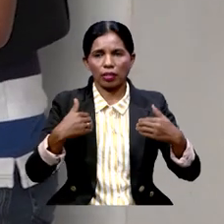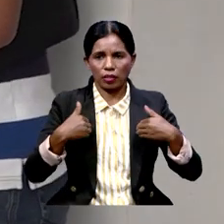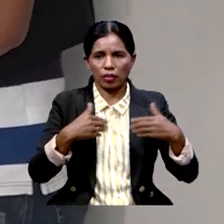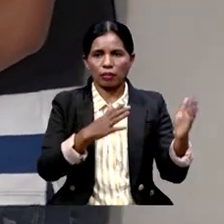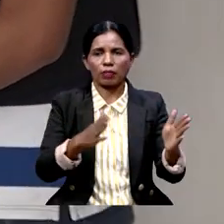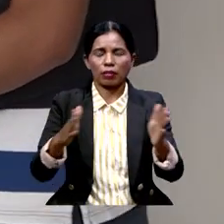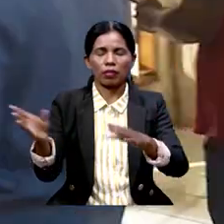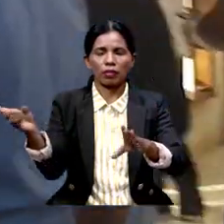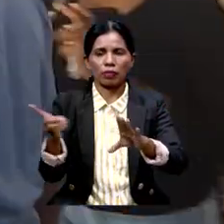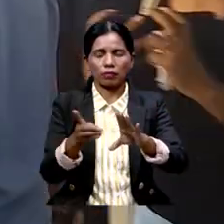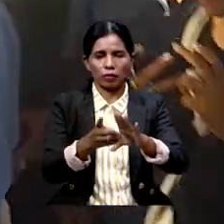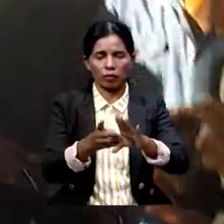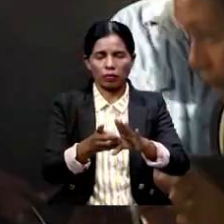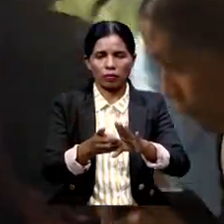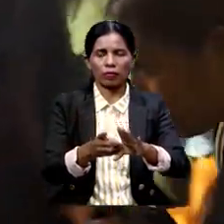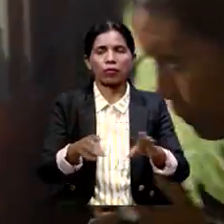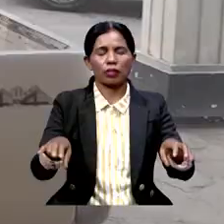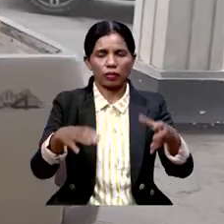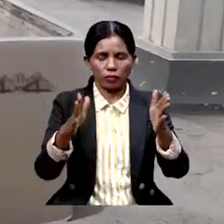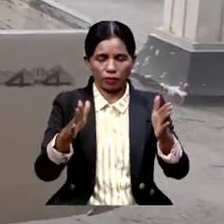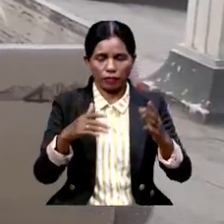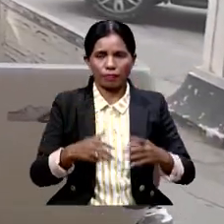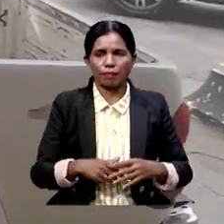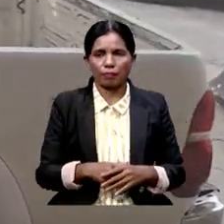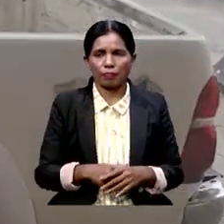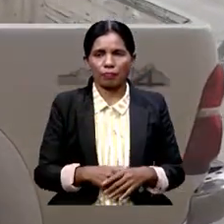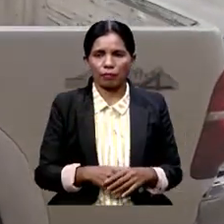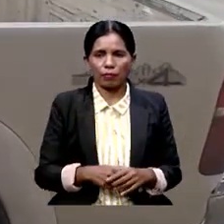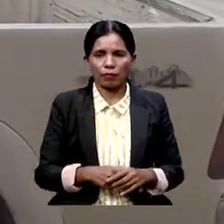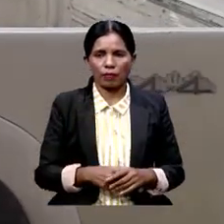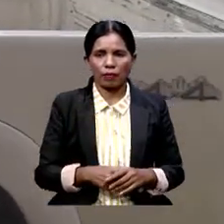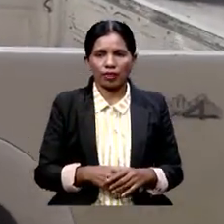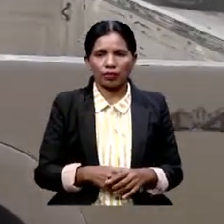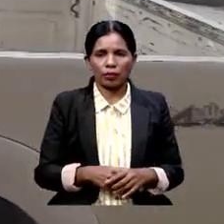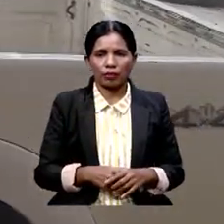documentos para recurso nian. A Gina Lola, Jacinto Fuca, GMN.